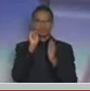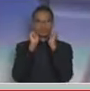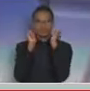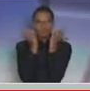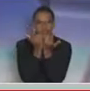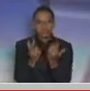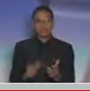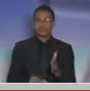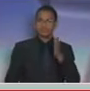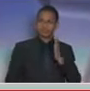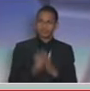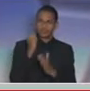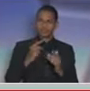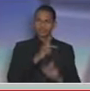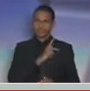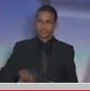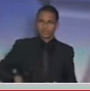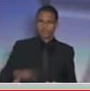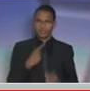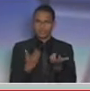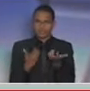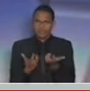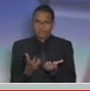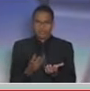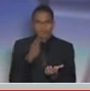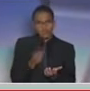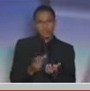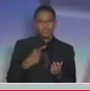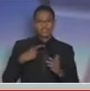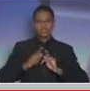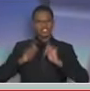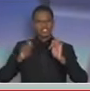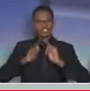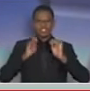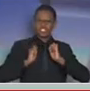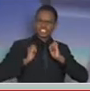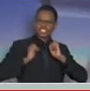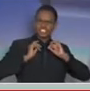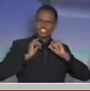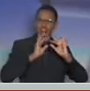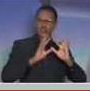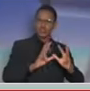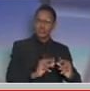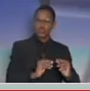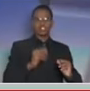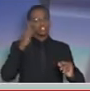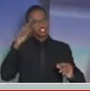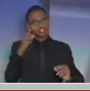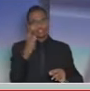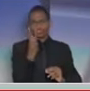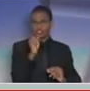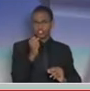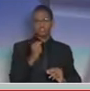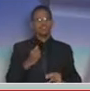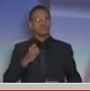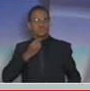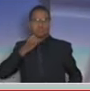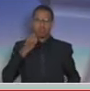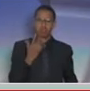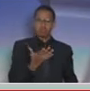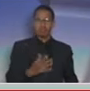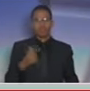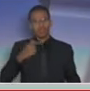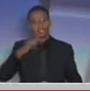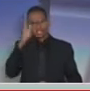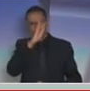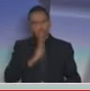Primeiramente, senhor presidente, eu gostaria de dizer que a greve geral do dia 28 foi um grande sucesso em